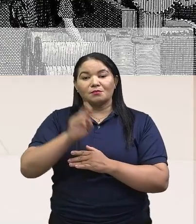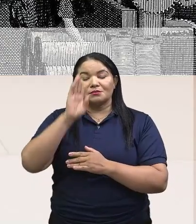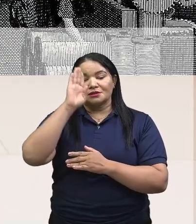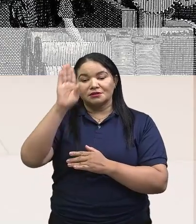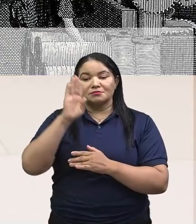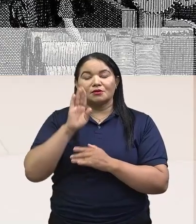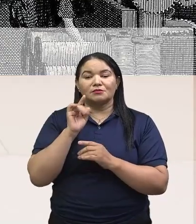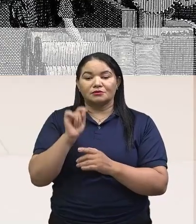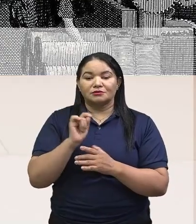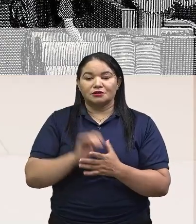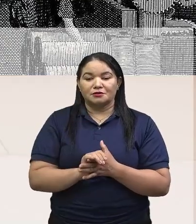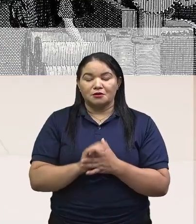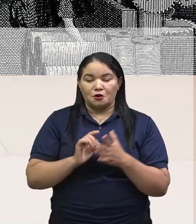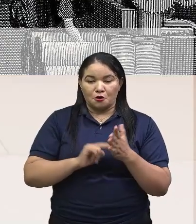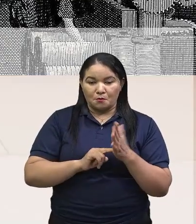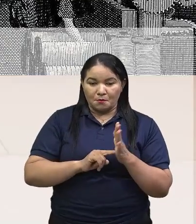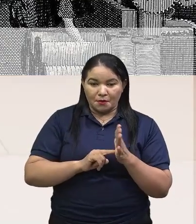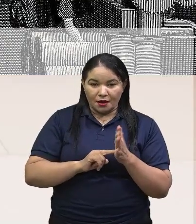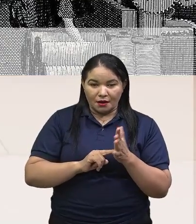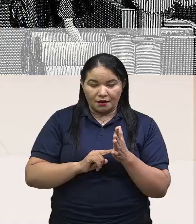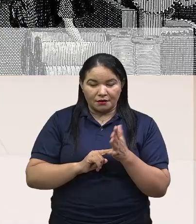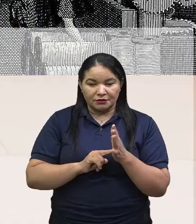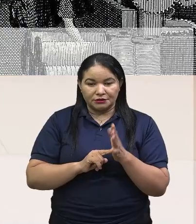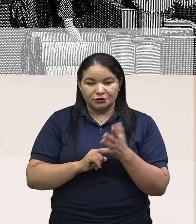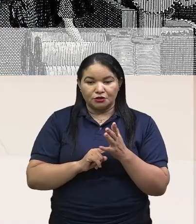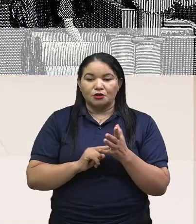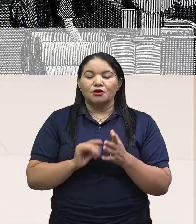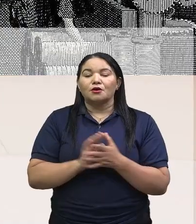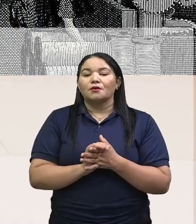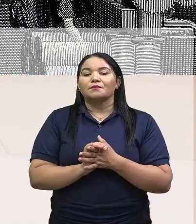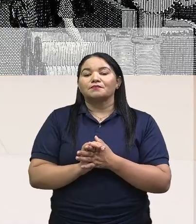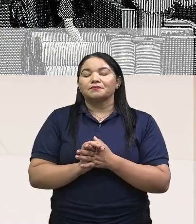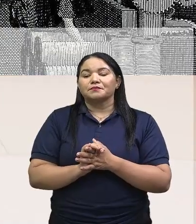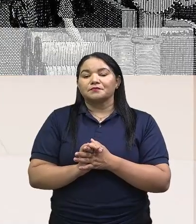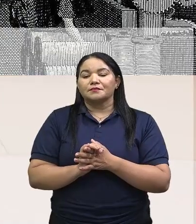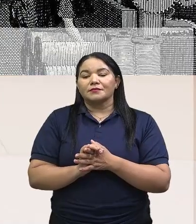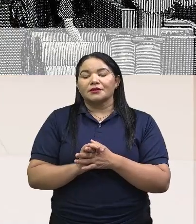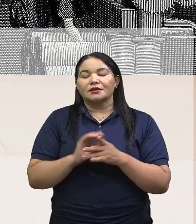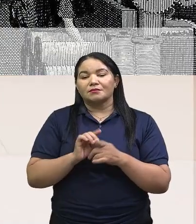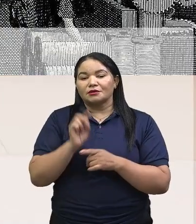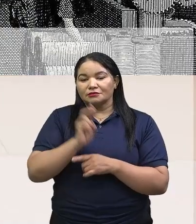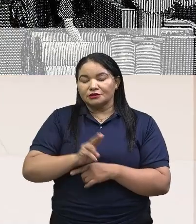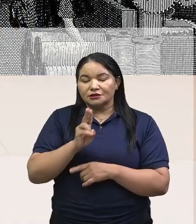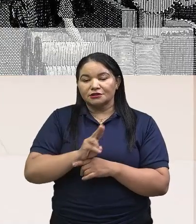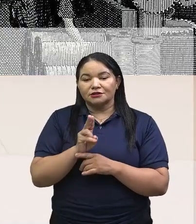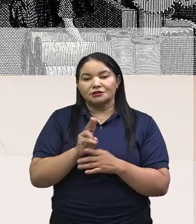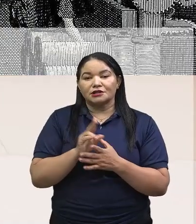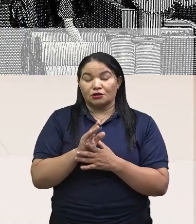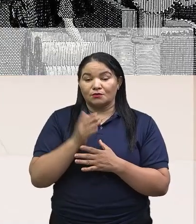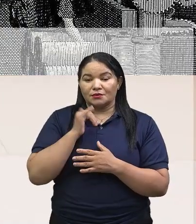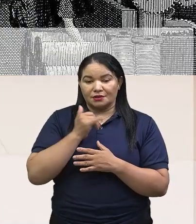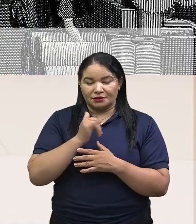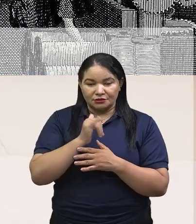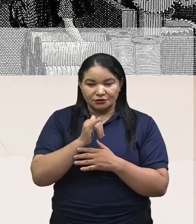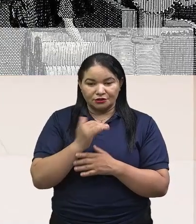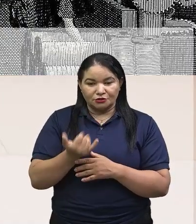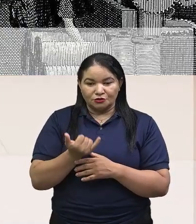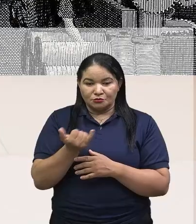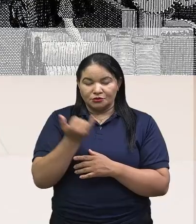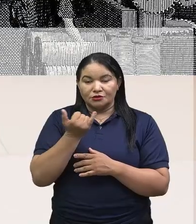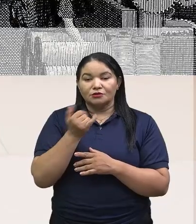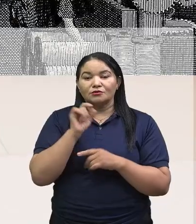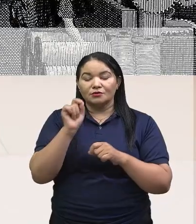principalmente da máquina a vapor, utilizando como meio de energia vital o